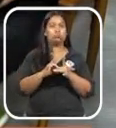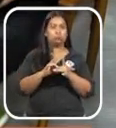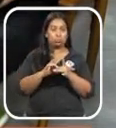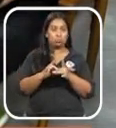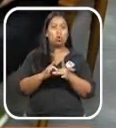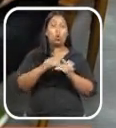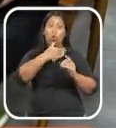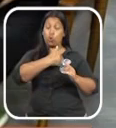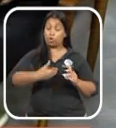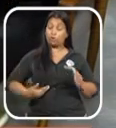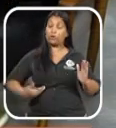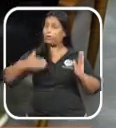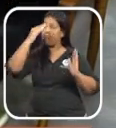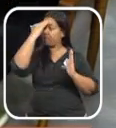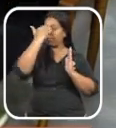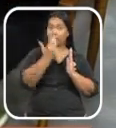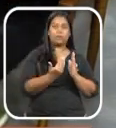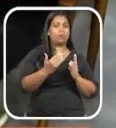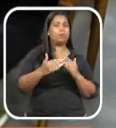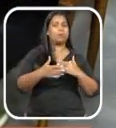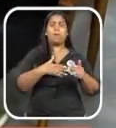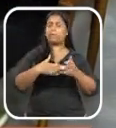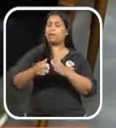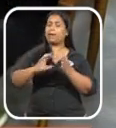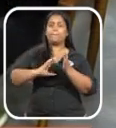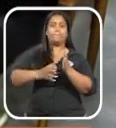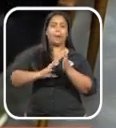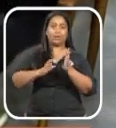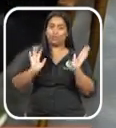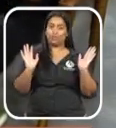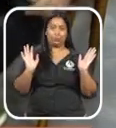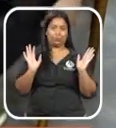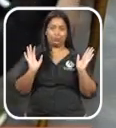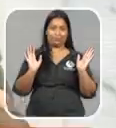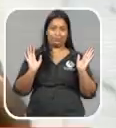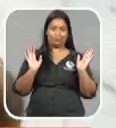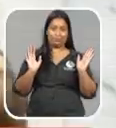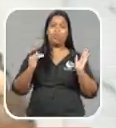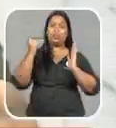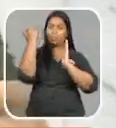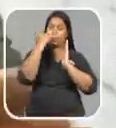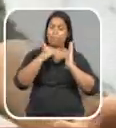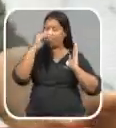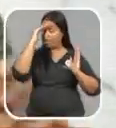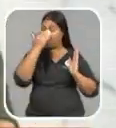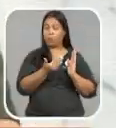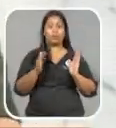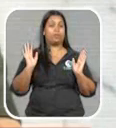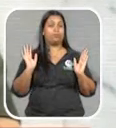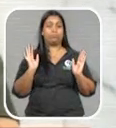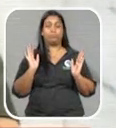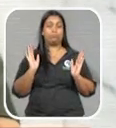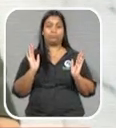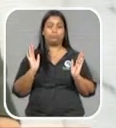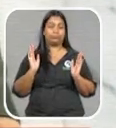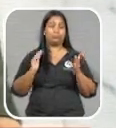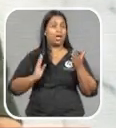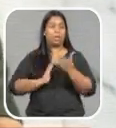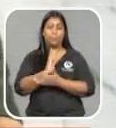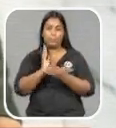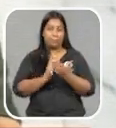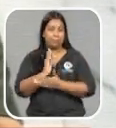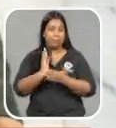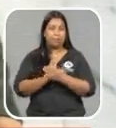do PMDB, do PSDB. Cumpriu os requisitos, acabou, né? Acabou, aprovou dentro do regramento,